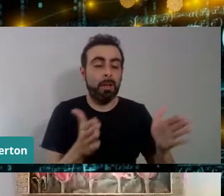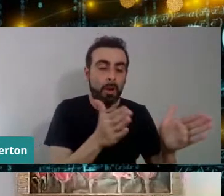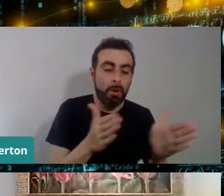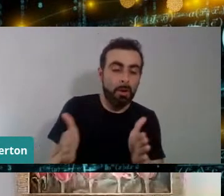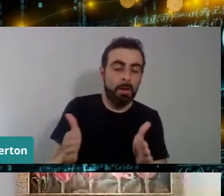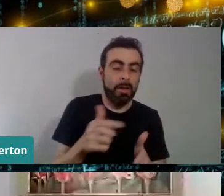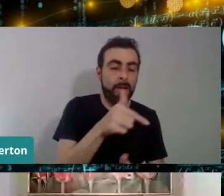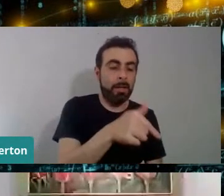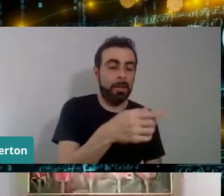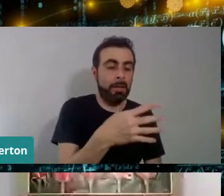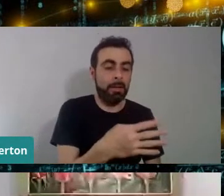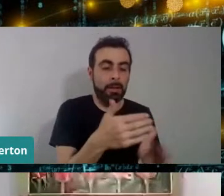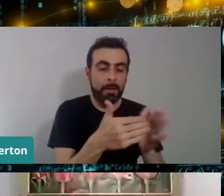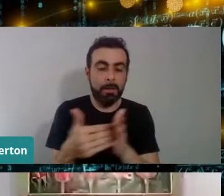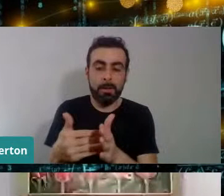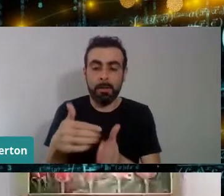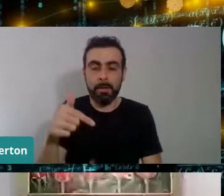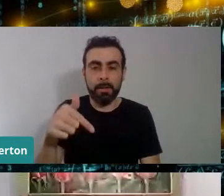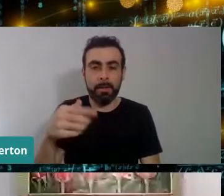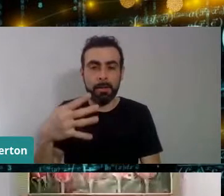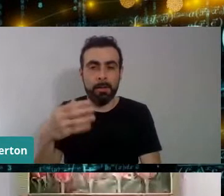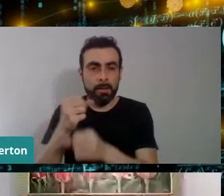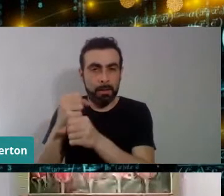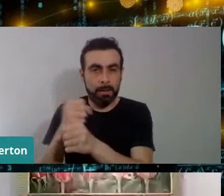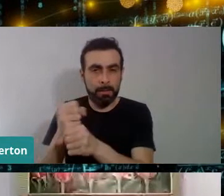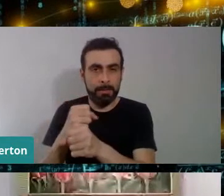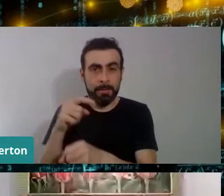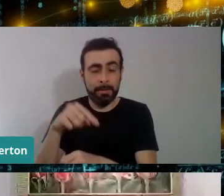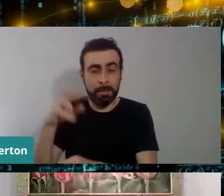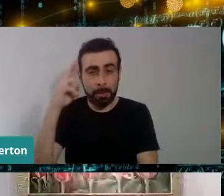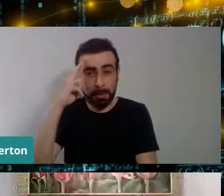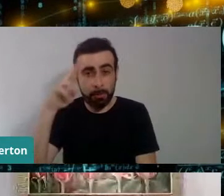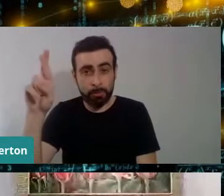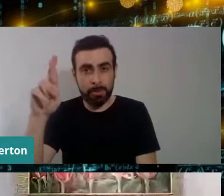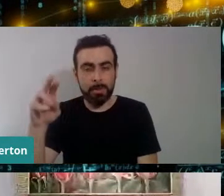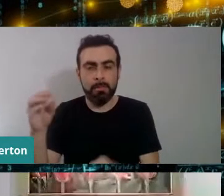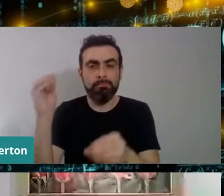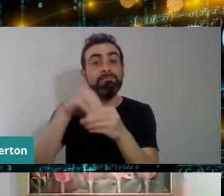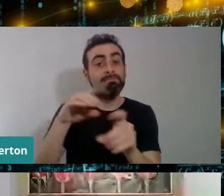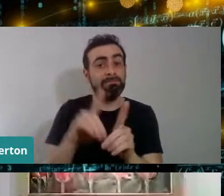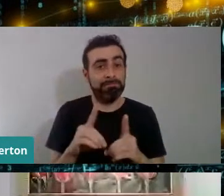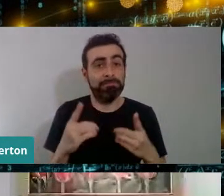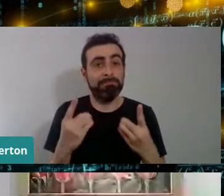a 74, né? Na chefia do departamento. Eu